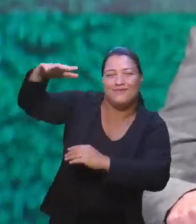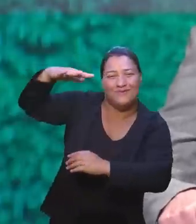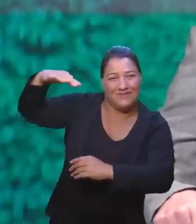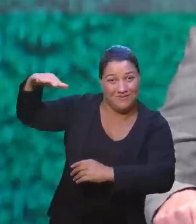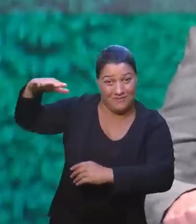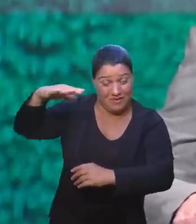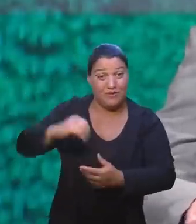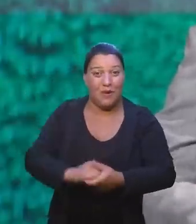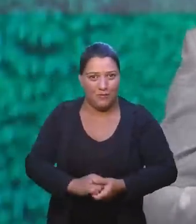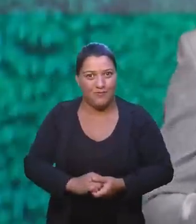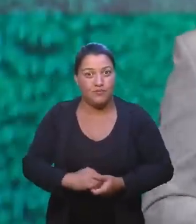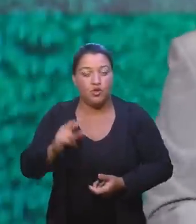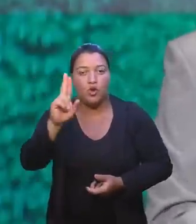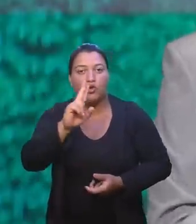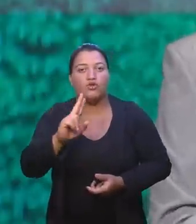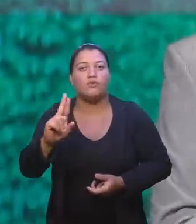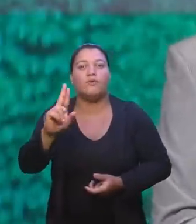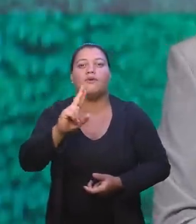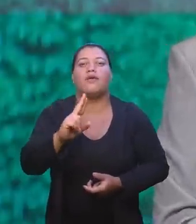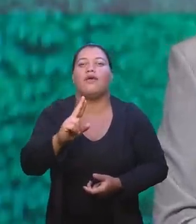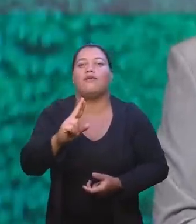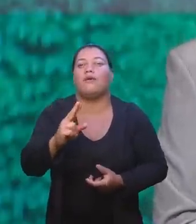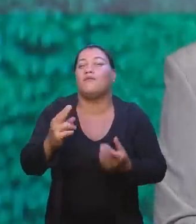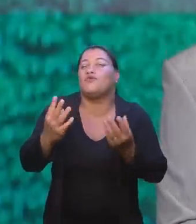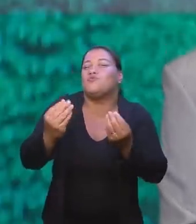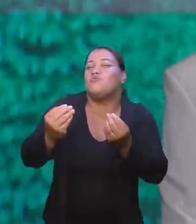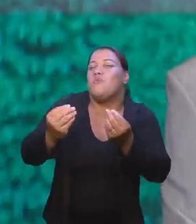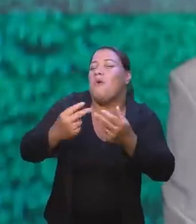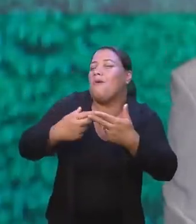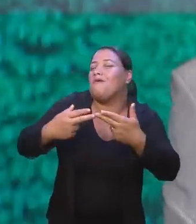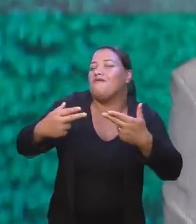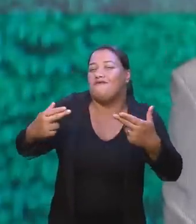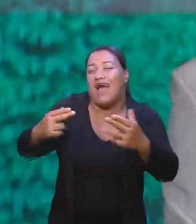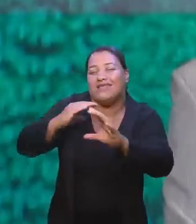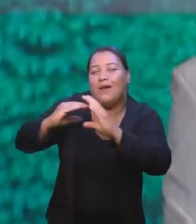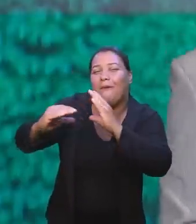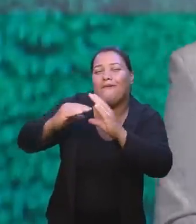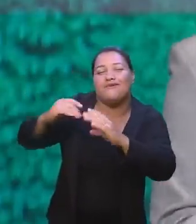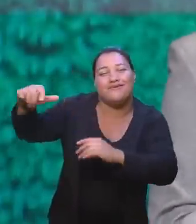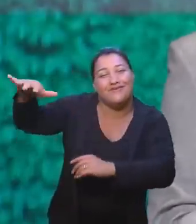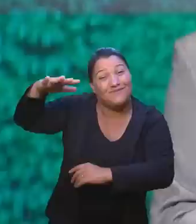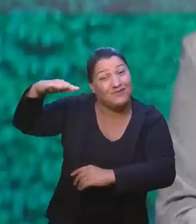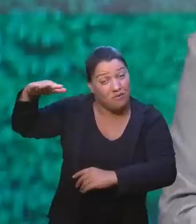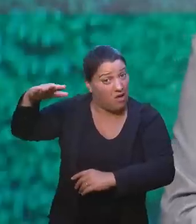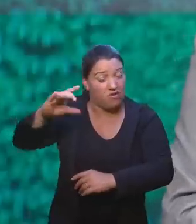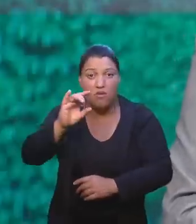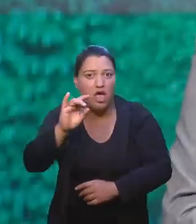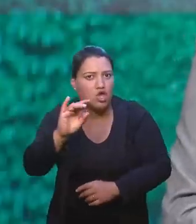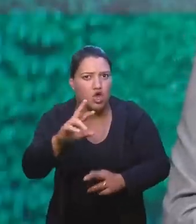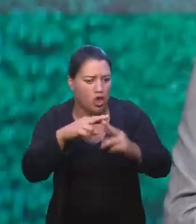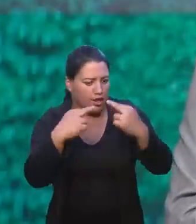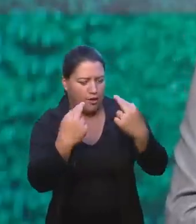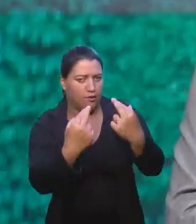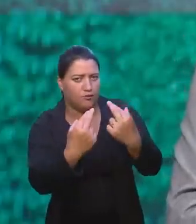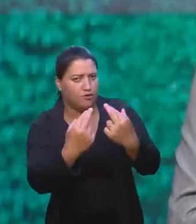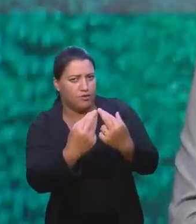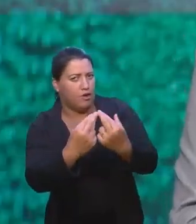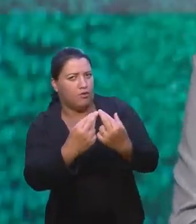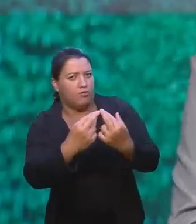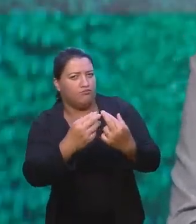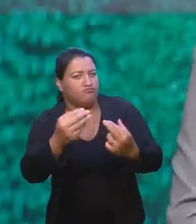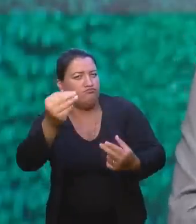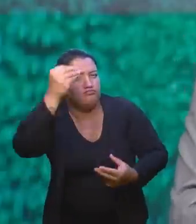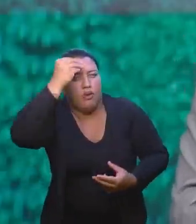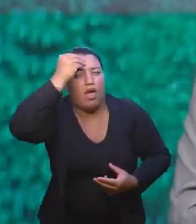aqui a palavra para nós, abundantes. As comunicações espirituais, que não estão só nas reuniões mediúnicas, que